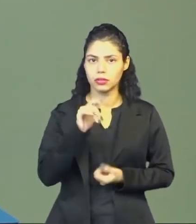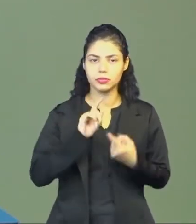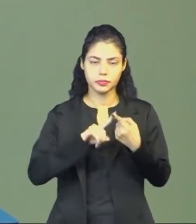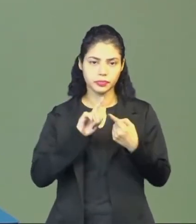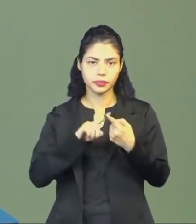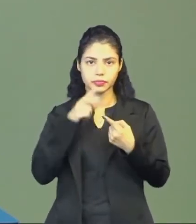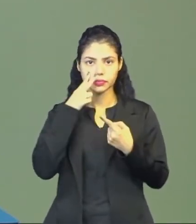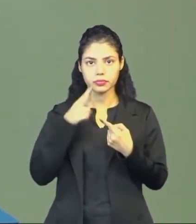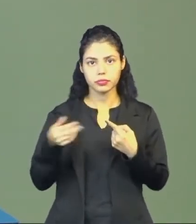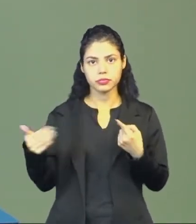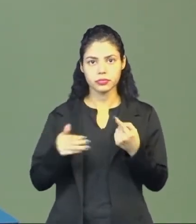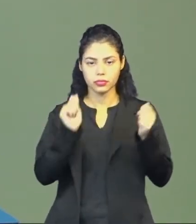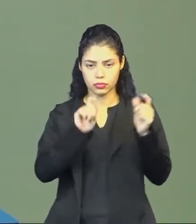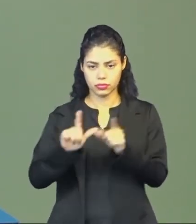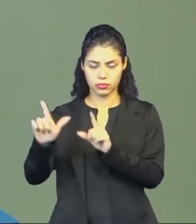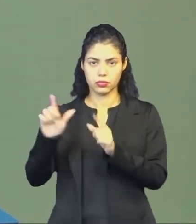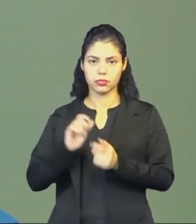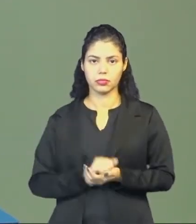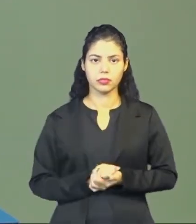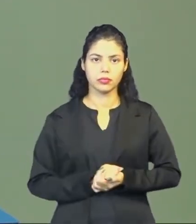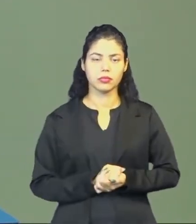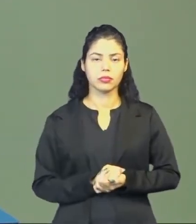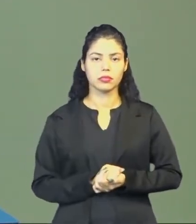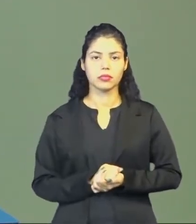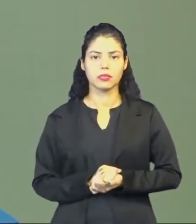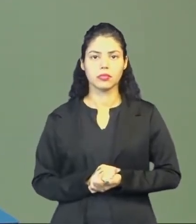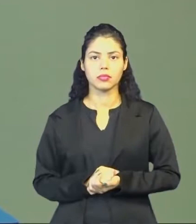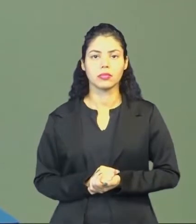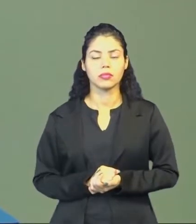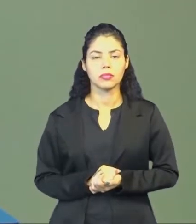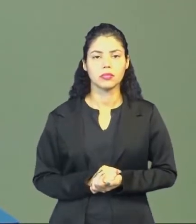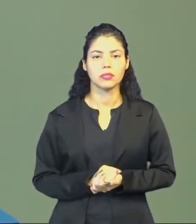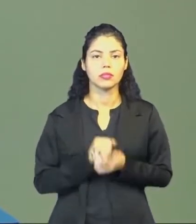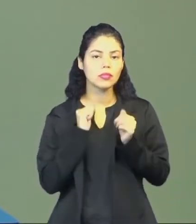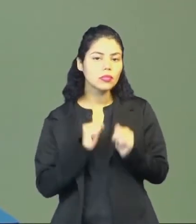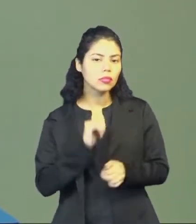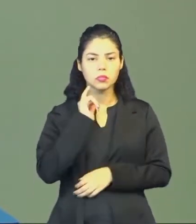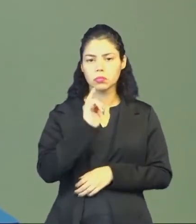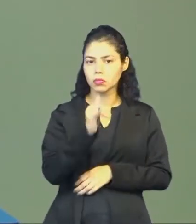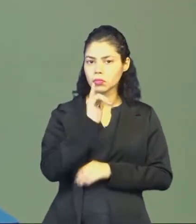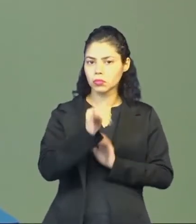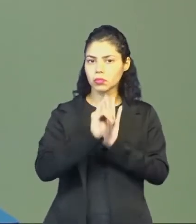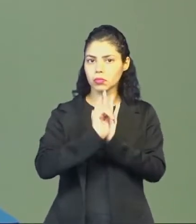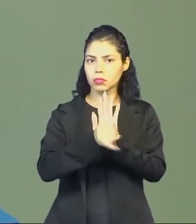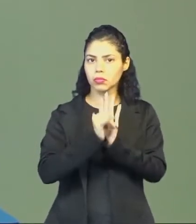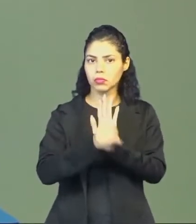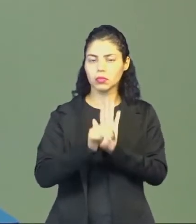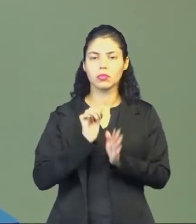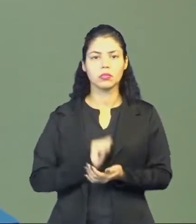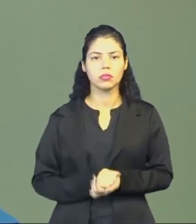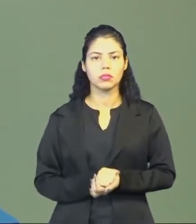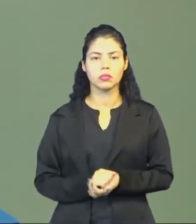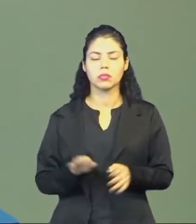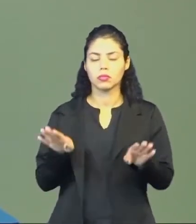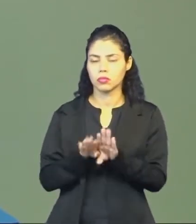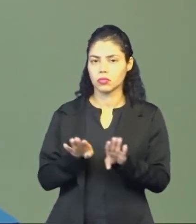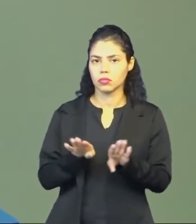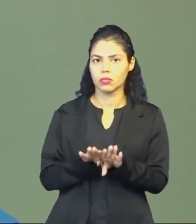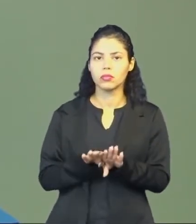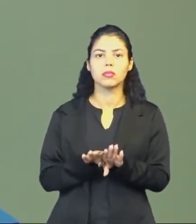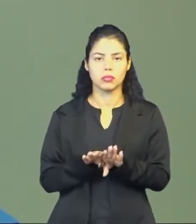exemplo que vocês viram aí no slide, de narrar. E o exemplo que eu trouxe pode ser conto, crônica, onde está narrando alguns